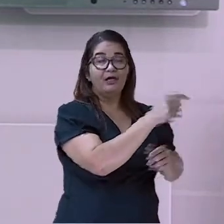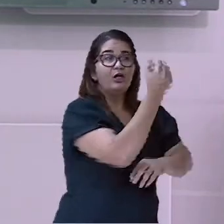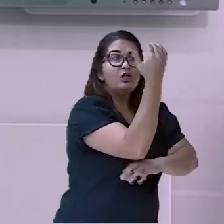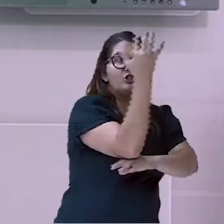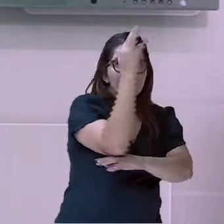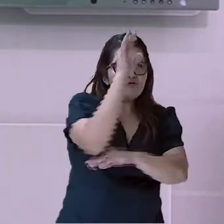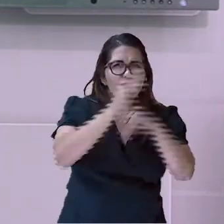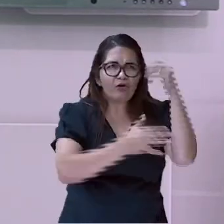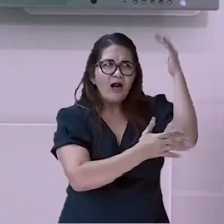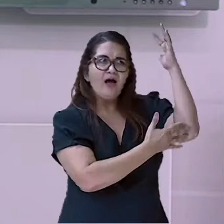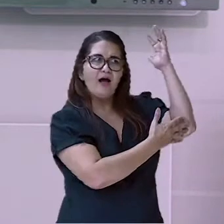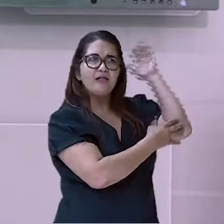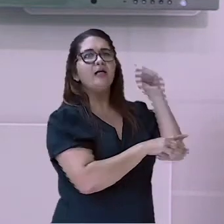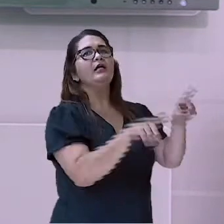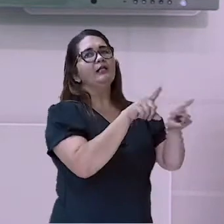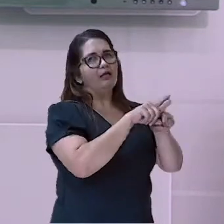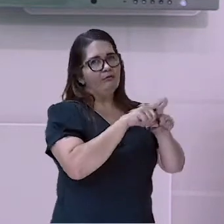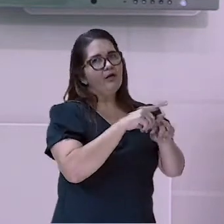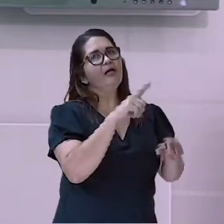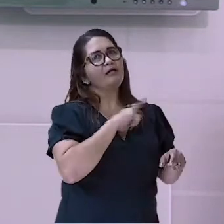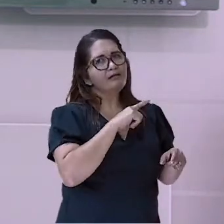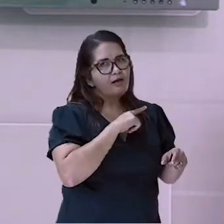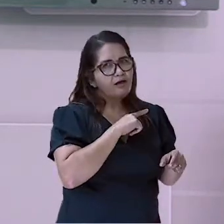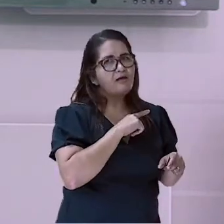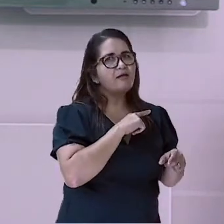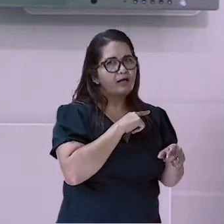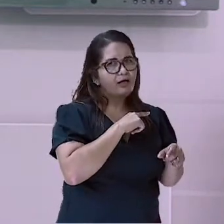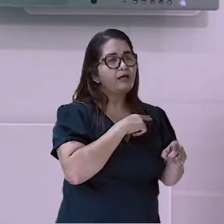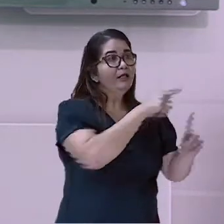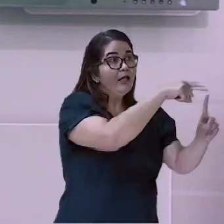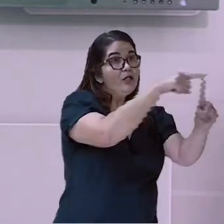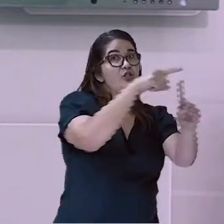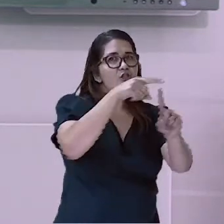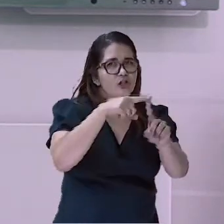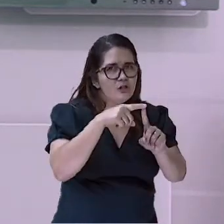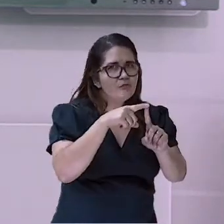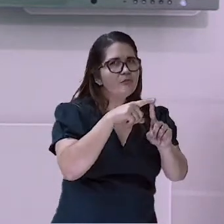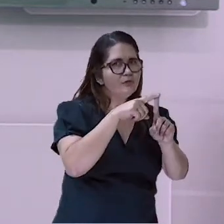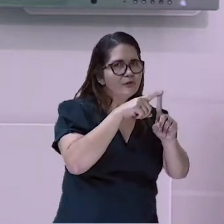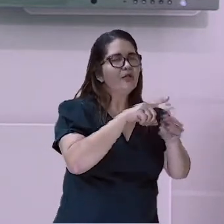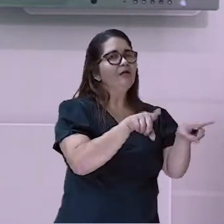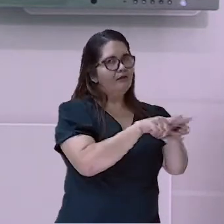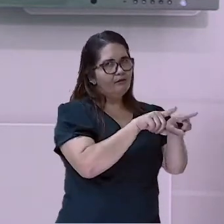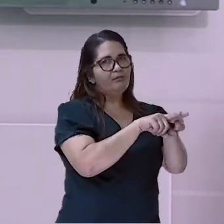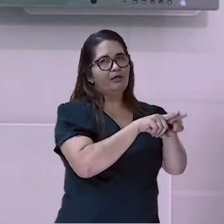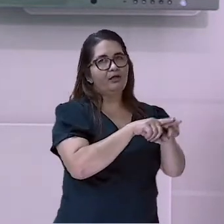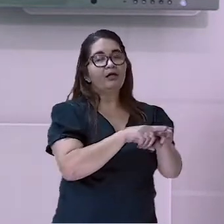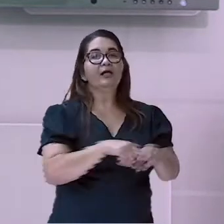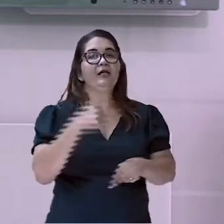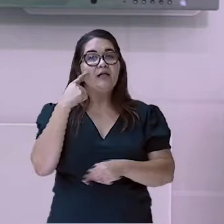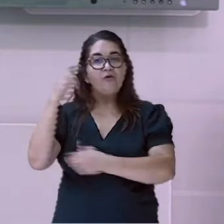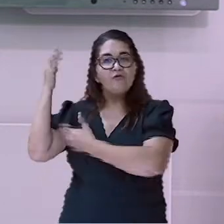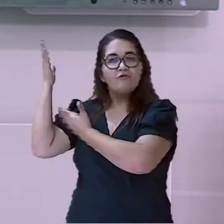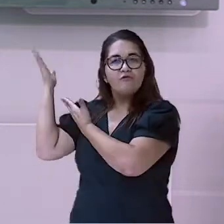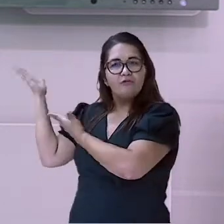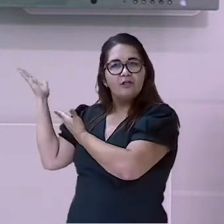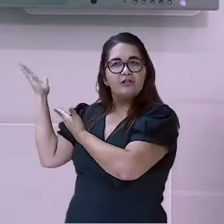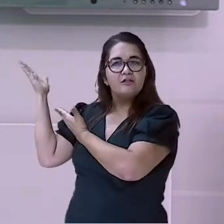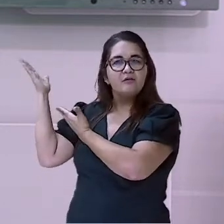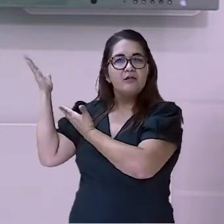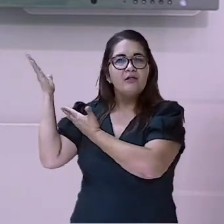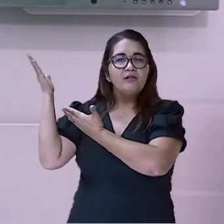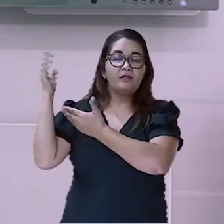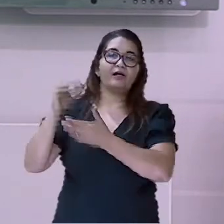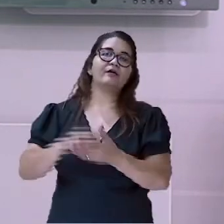florestais, elas apresentam algumas diferenças. Então nós temos aqui no Brasil a Mata Atlântica, a gente tem a mata